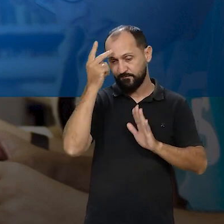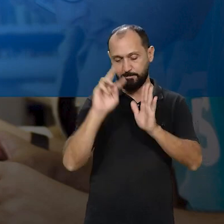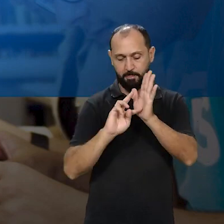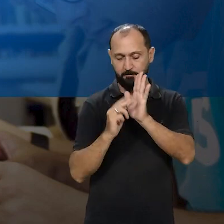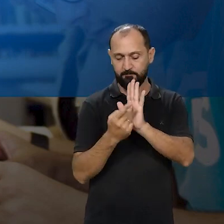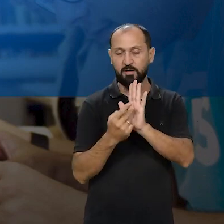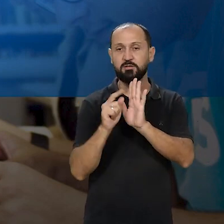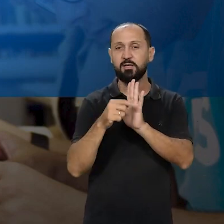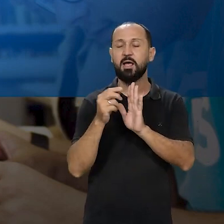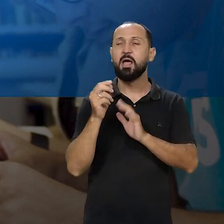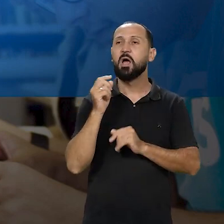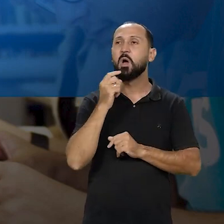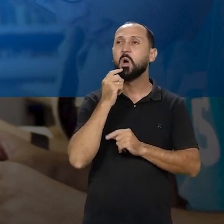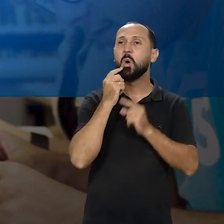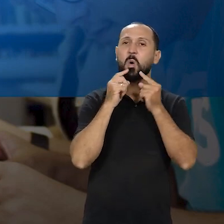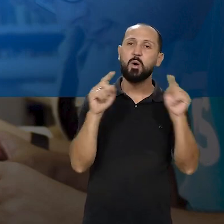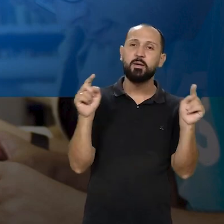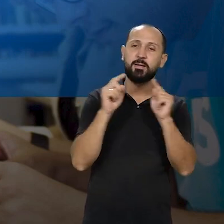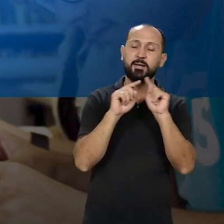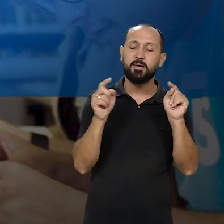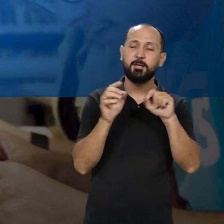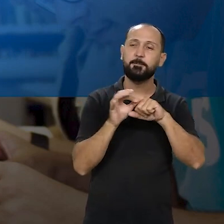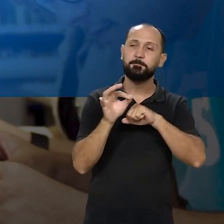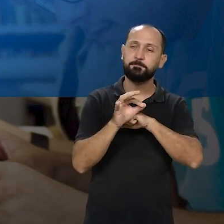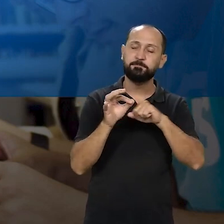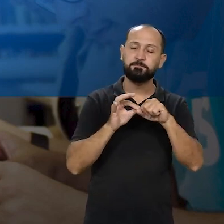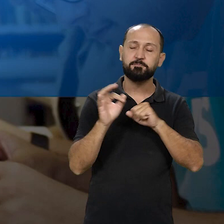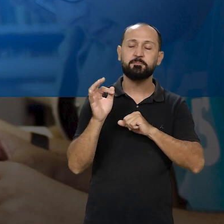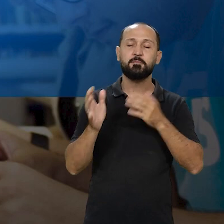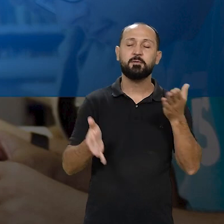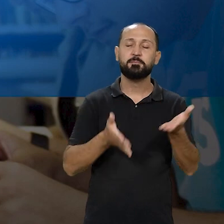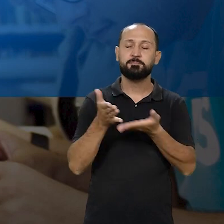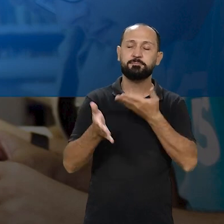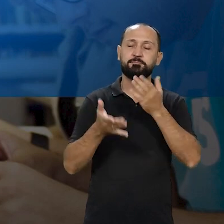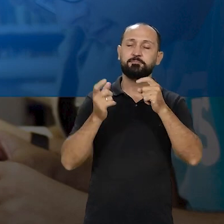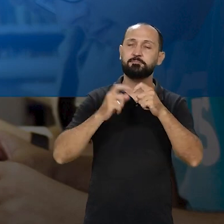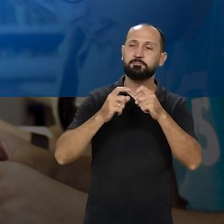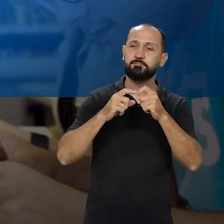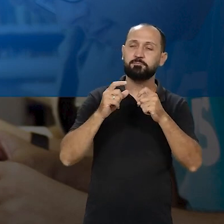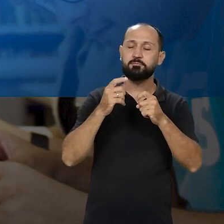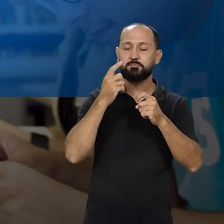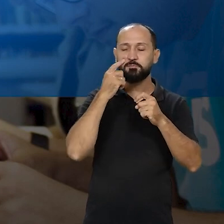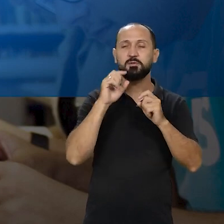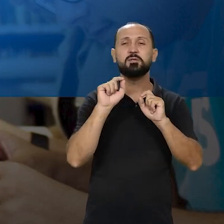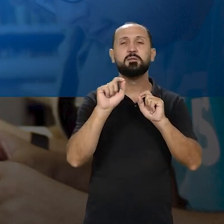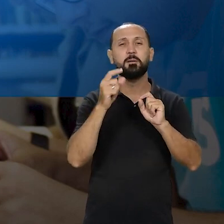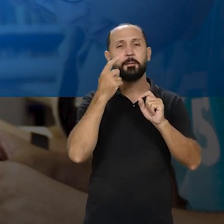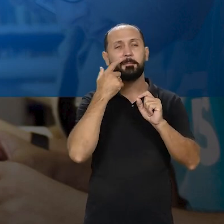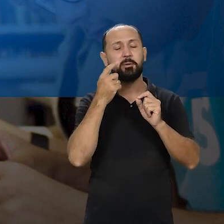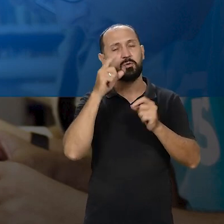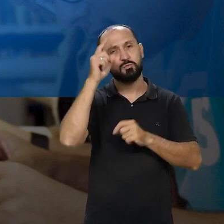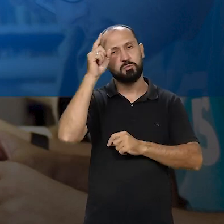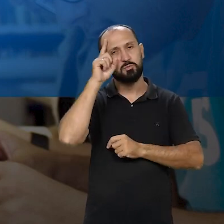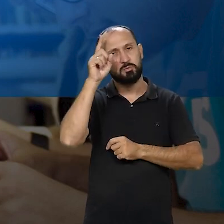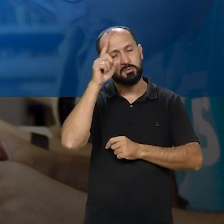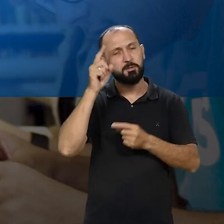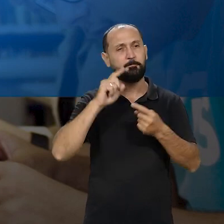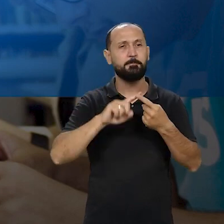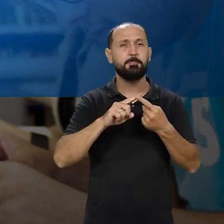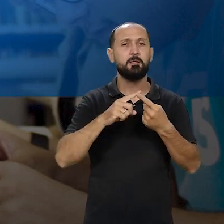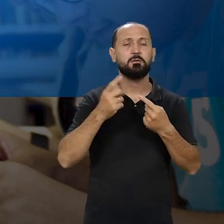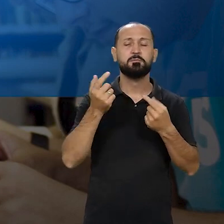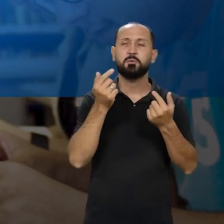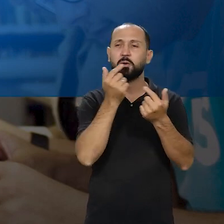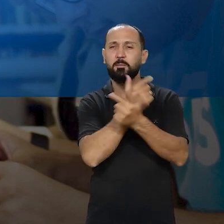de crônicas, né? Eu chamei de crônicas psicanaliterárias. Por quê? Crônica, ela tem esse aspecto de ser algo do cotidiano, uma coisa de